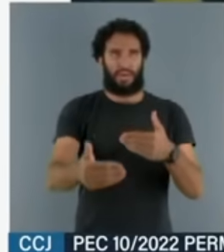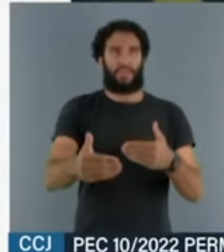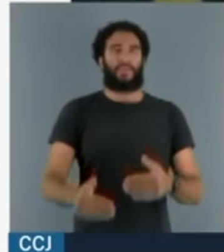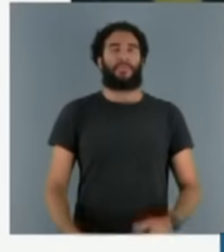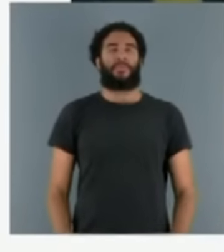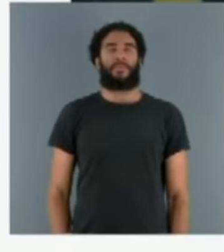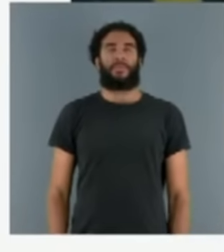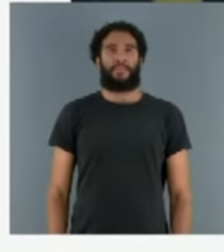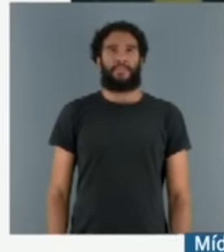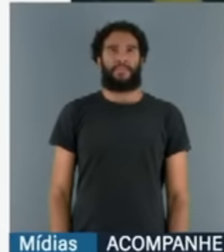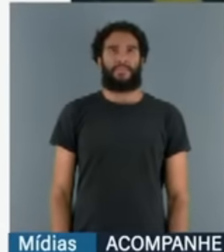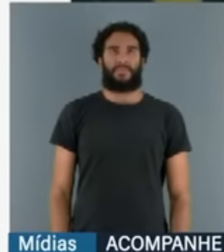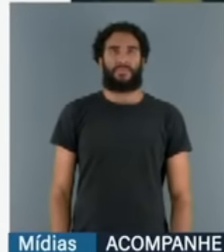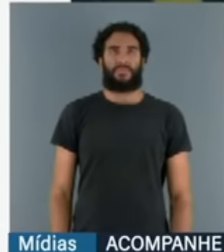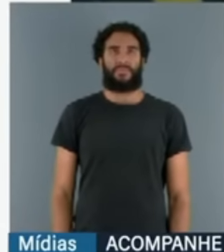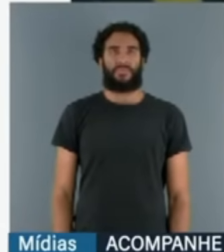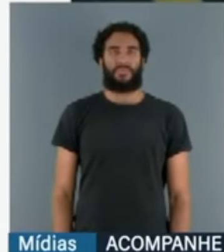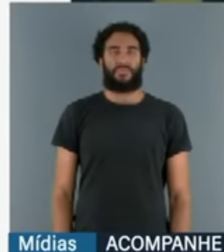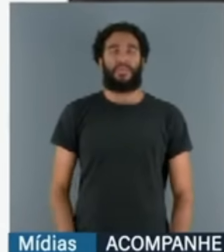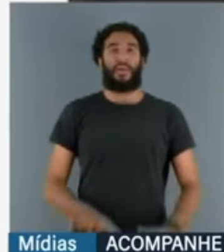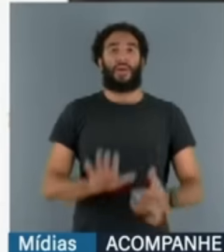diz...